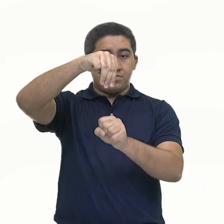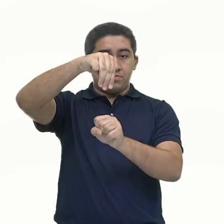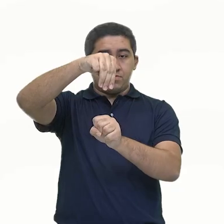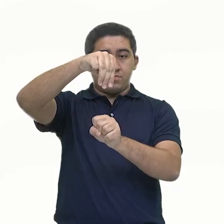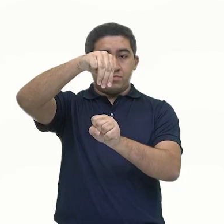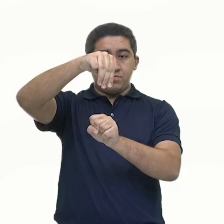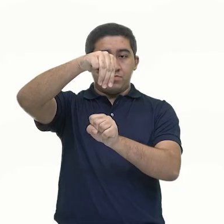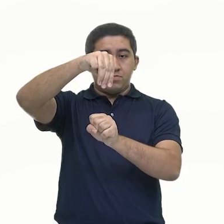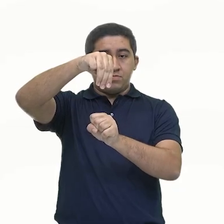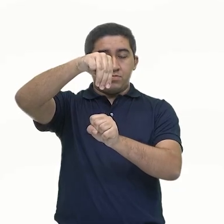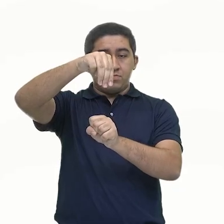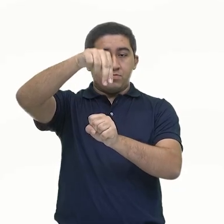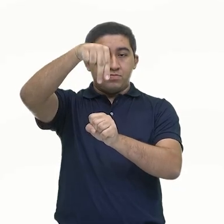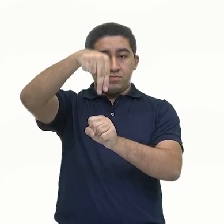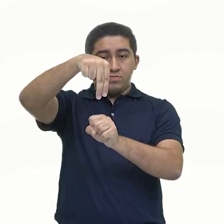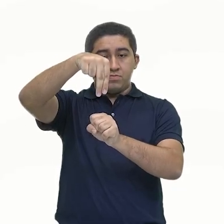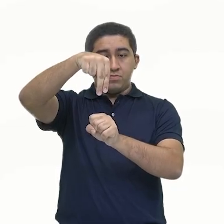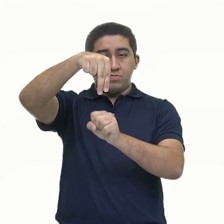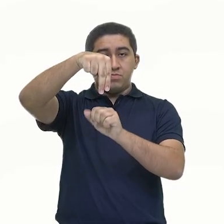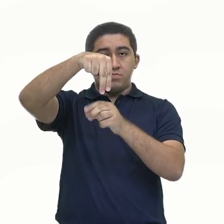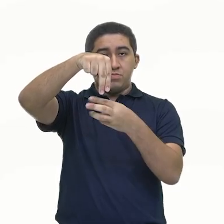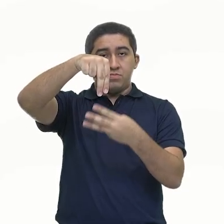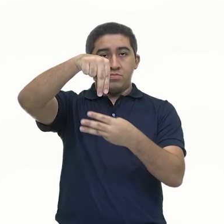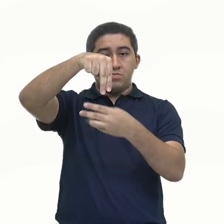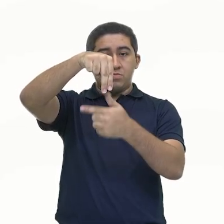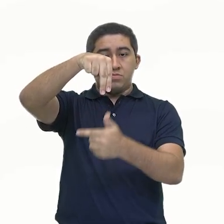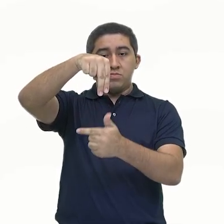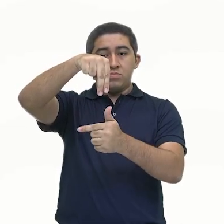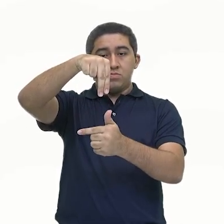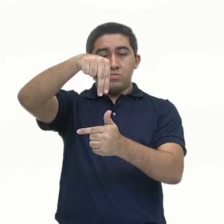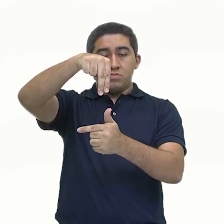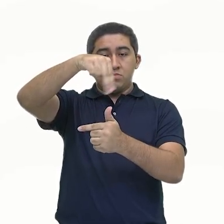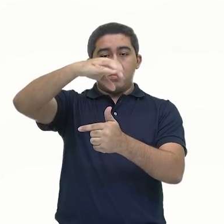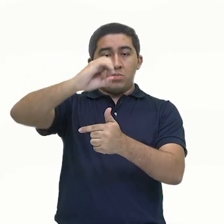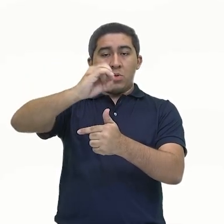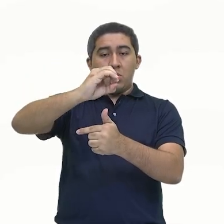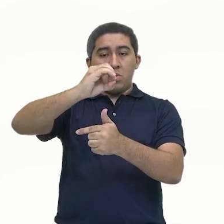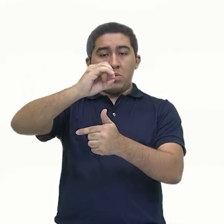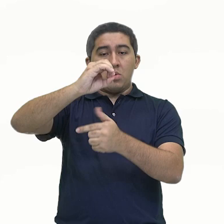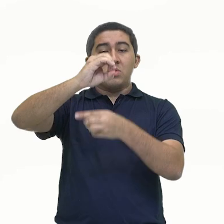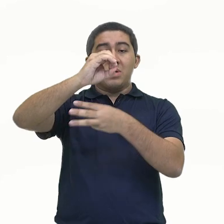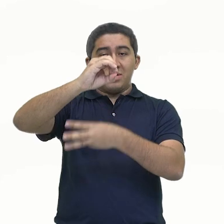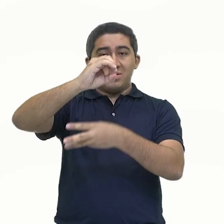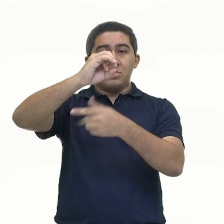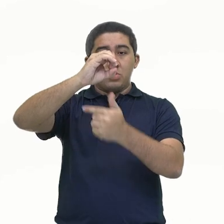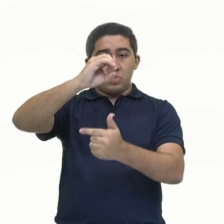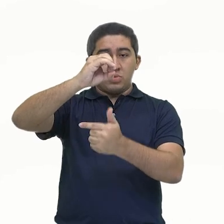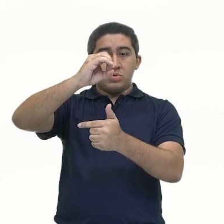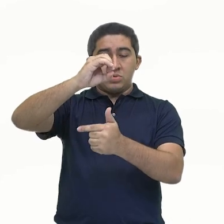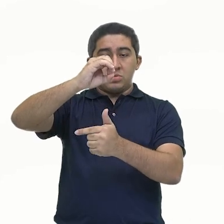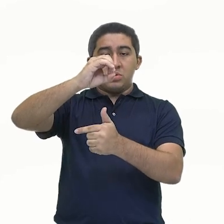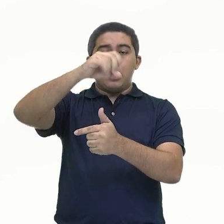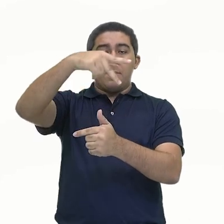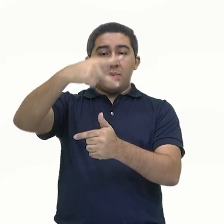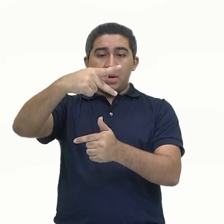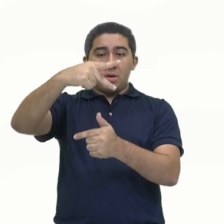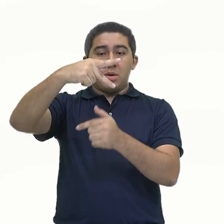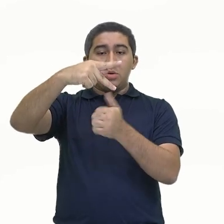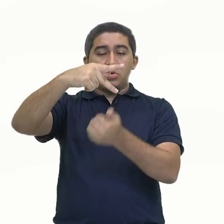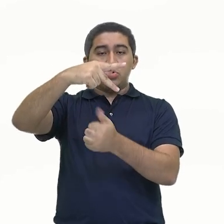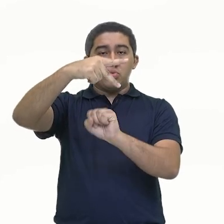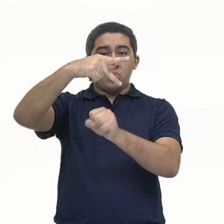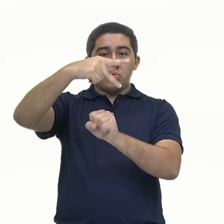18 elétrons, na camada N, 32 elétrons, na camada O, 32, na camada